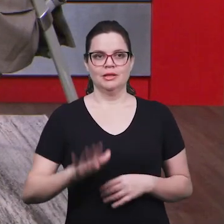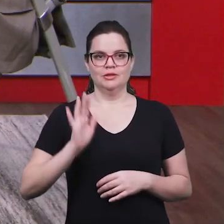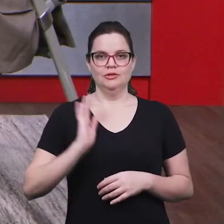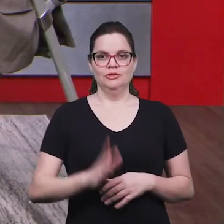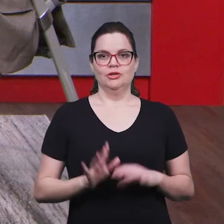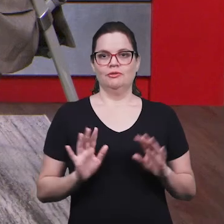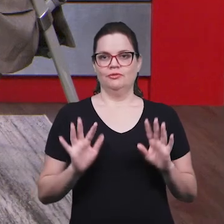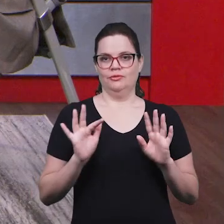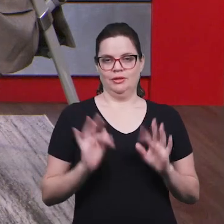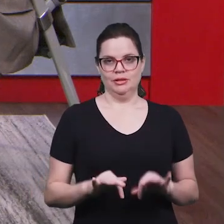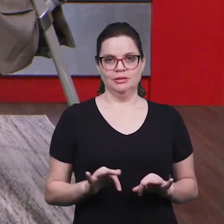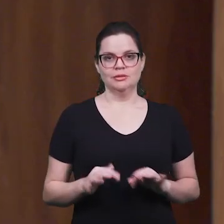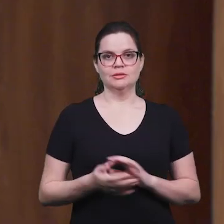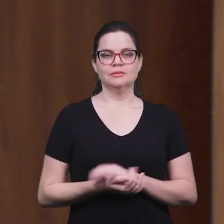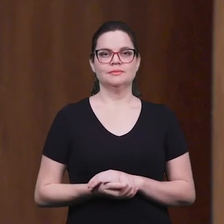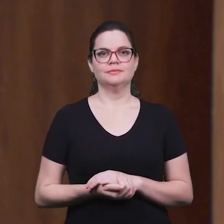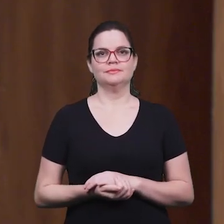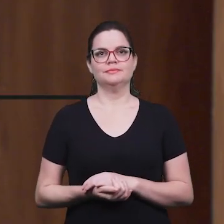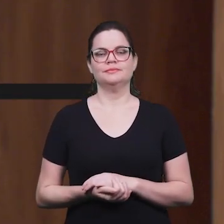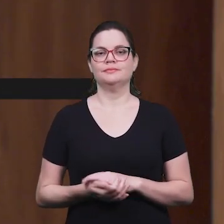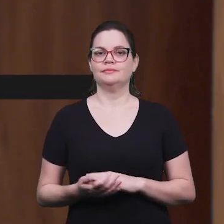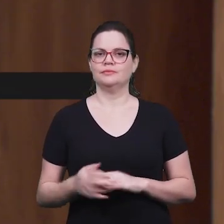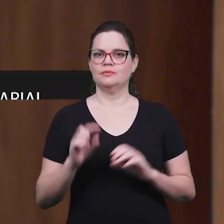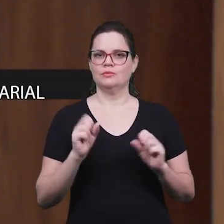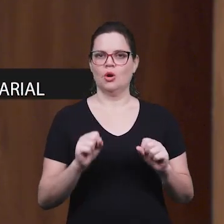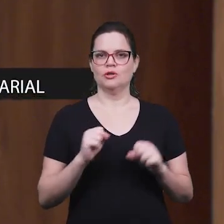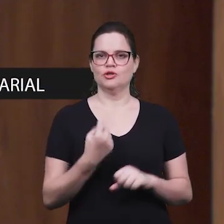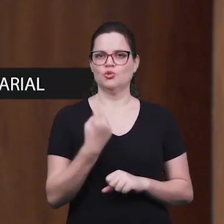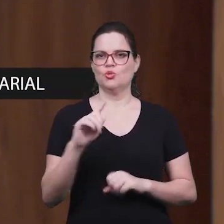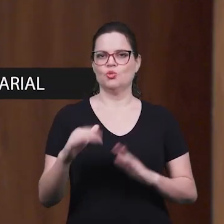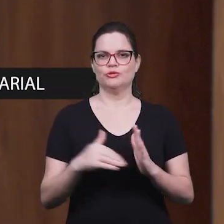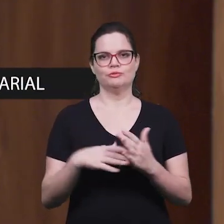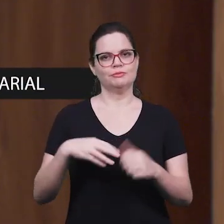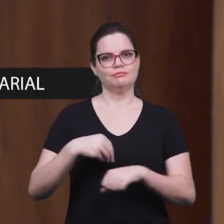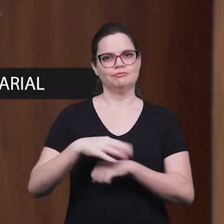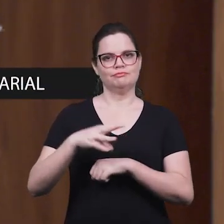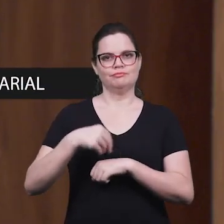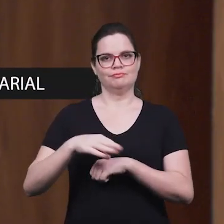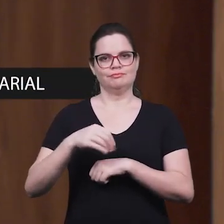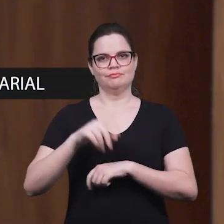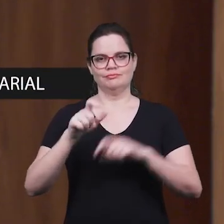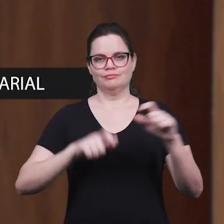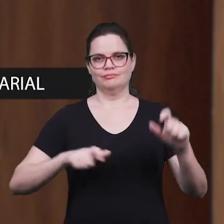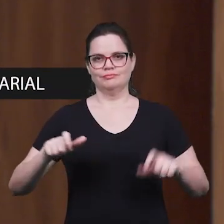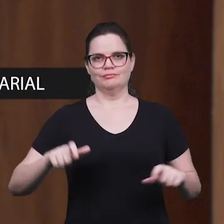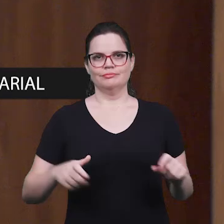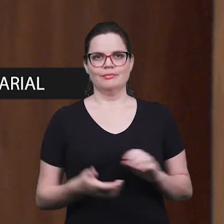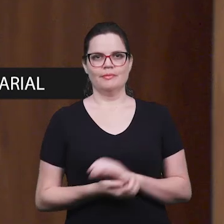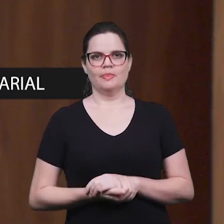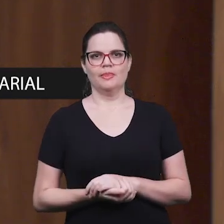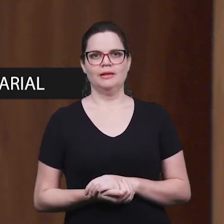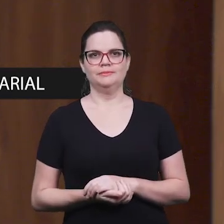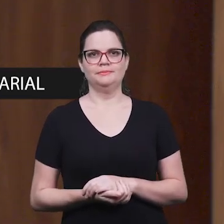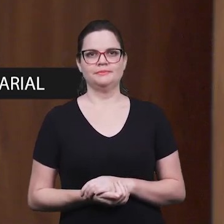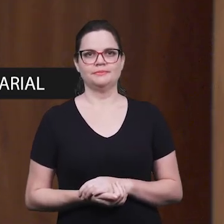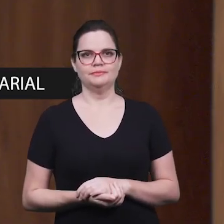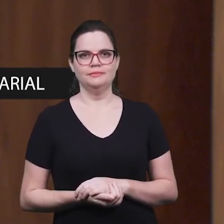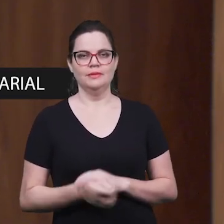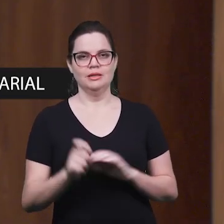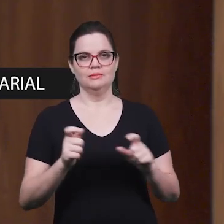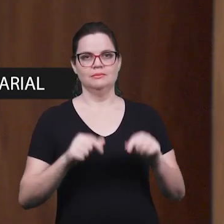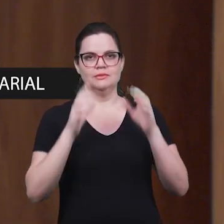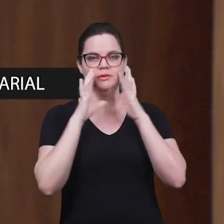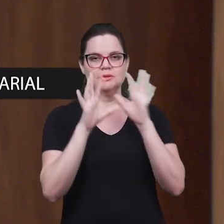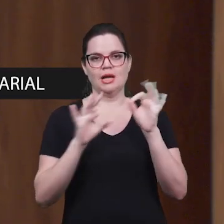estamos chegando ao final. Queria que você tenha a falar as considerações finais, que você tem a dizer para os nossos que